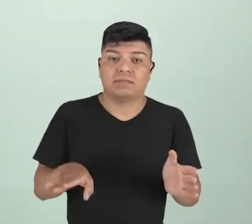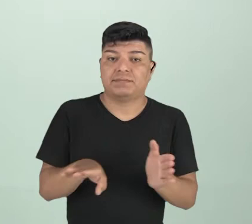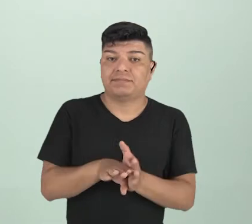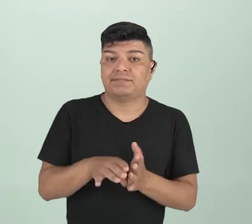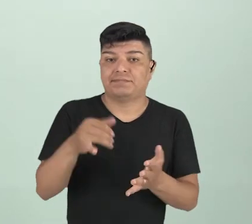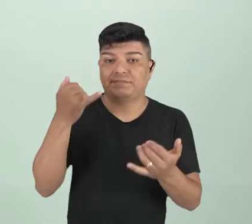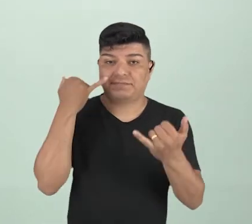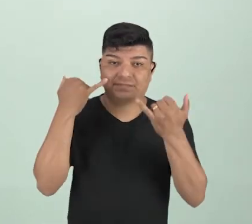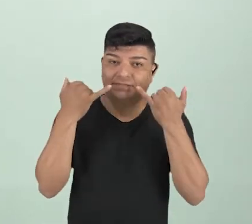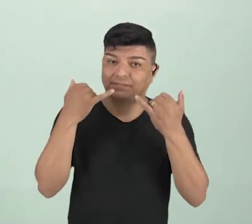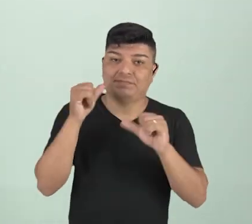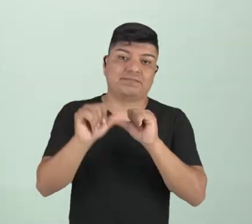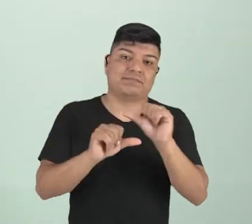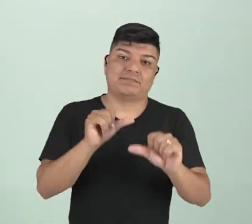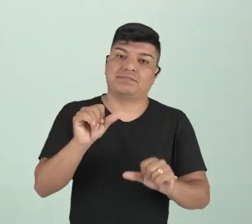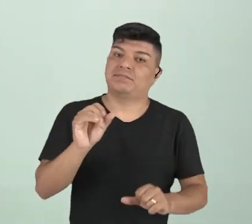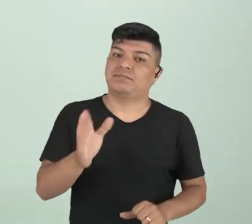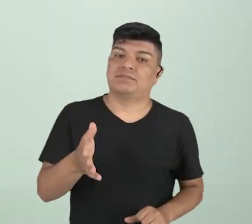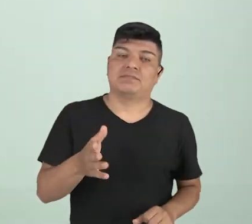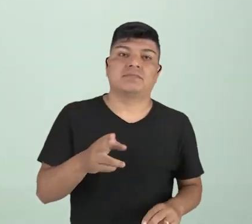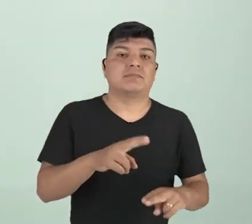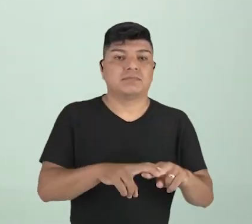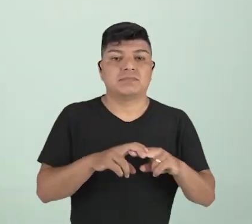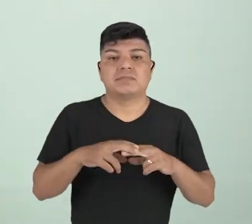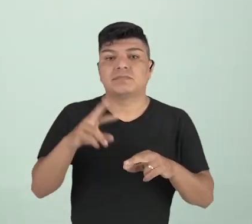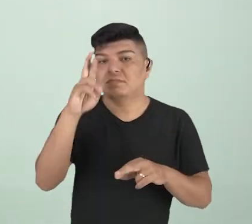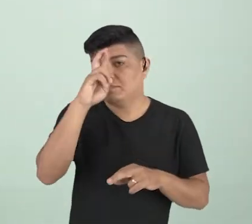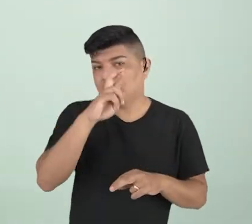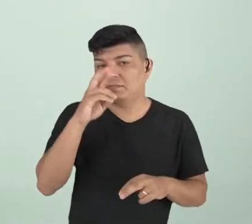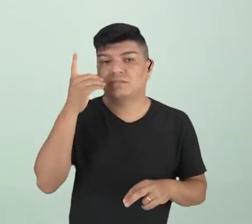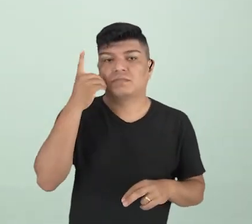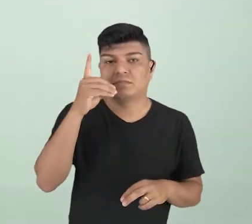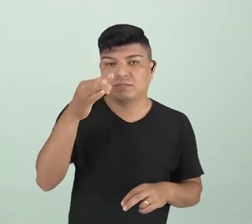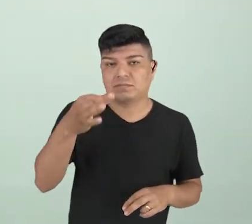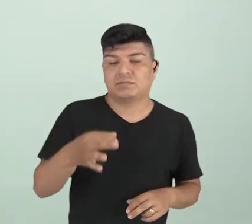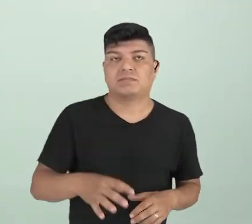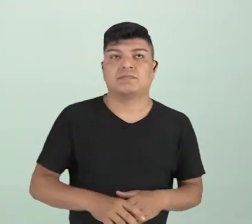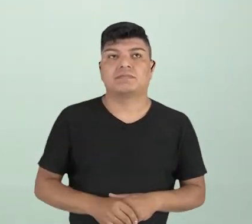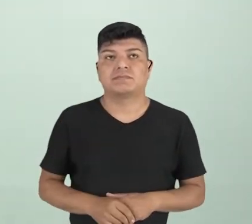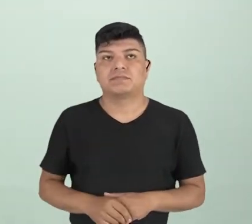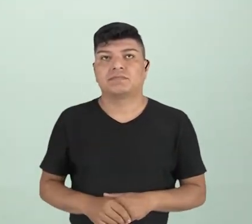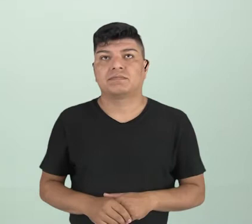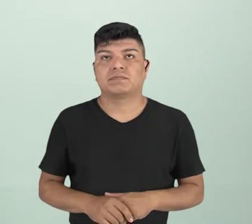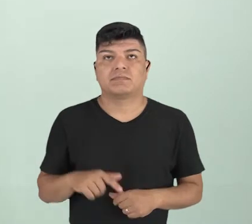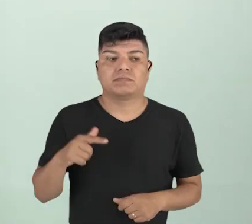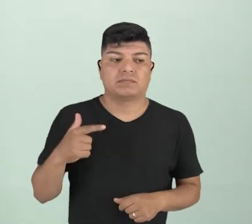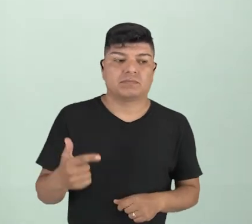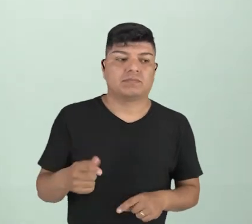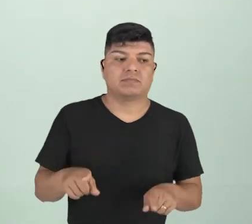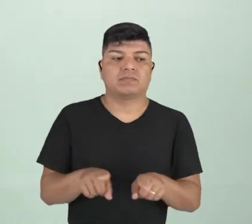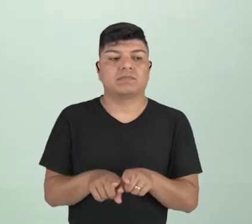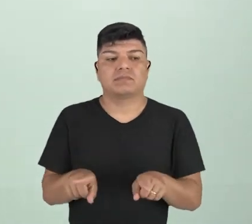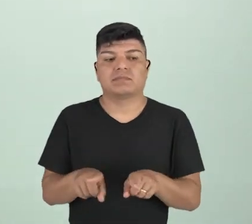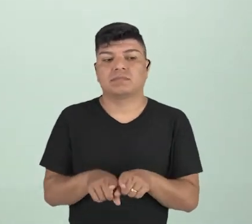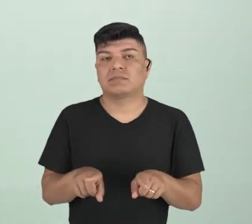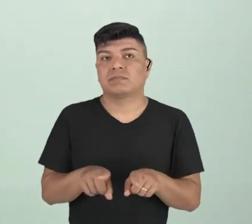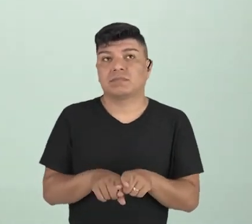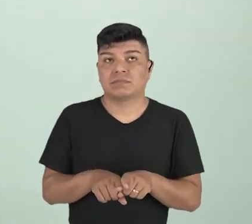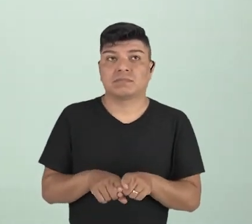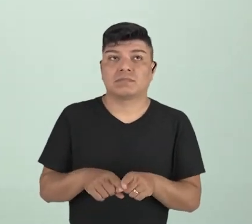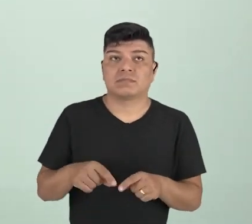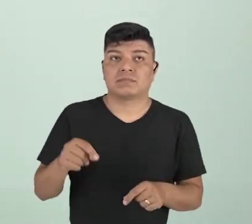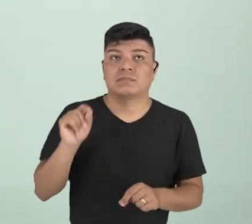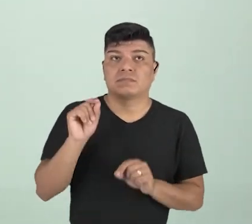informação desatualizada. Então, verifiquem a data, é muito importante. Outra coisa, extensões